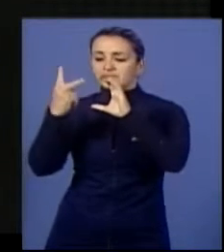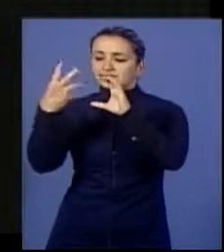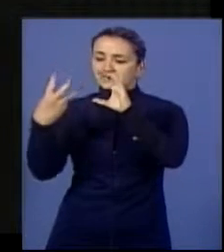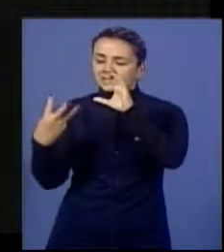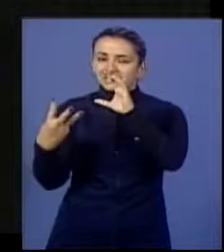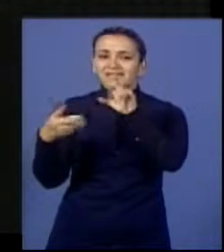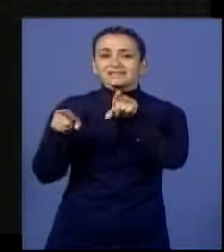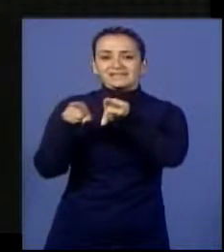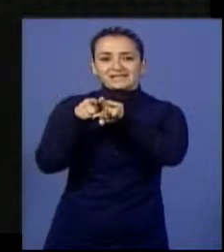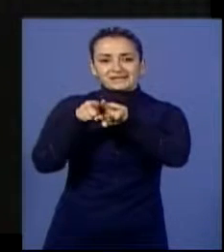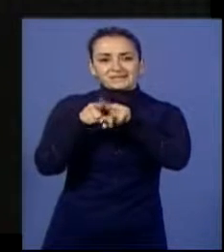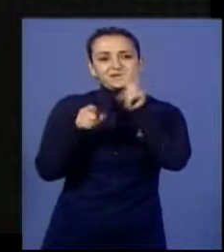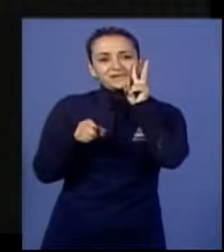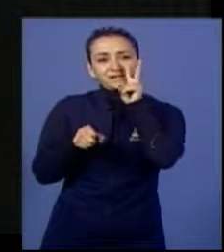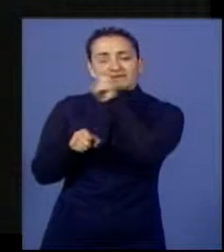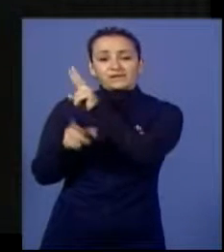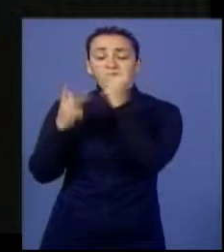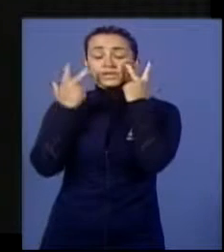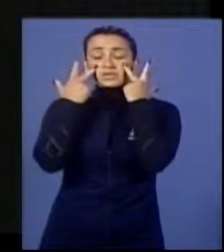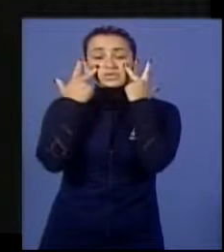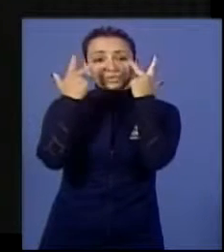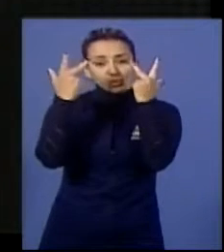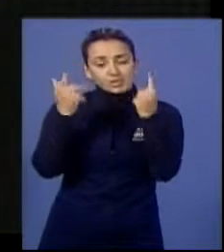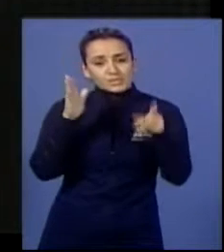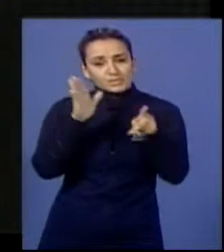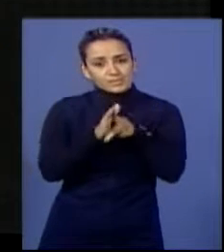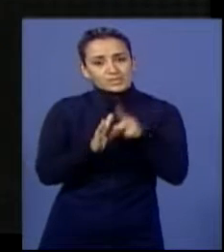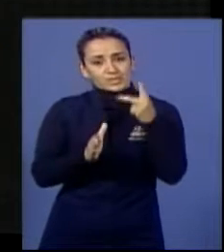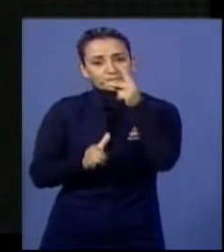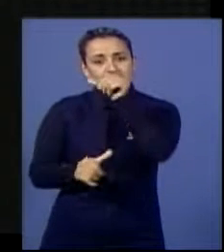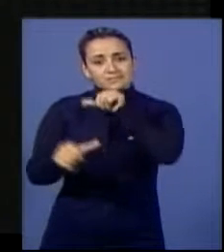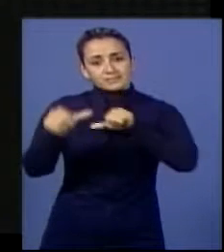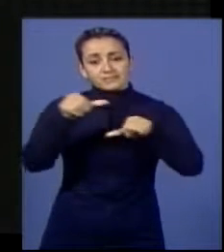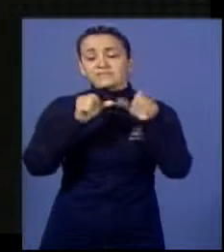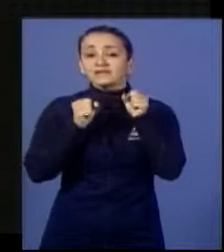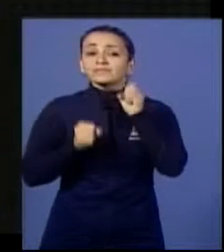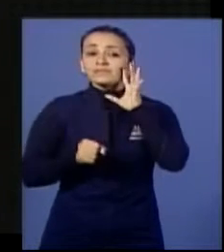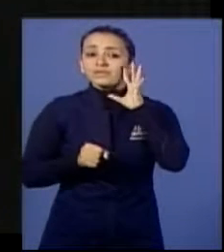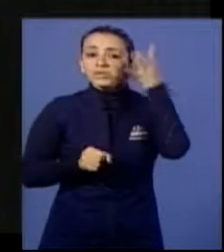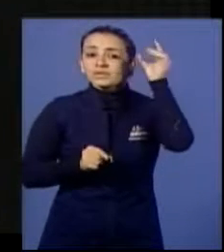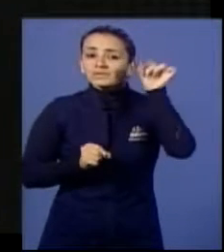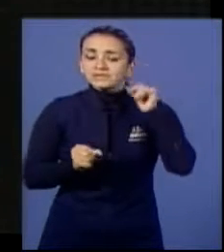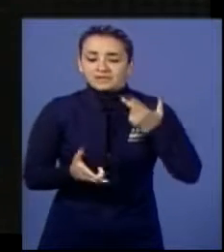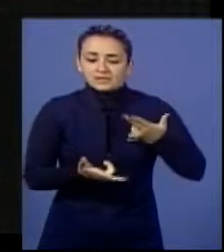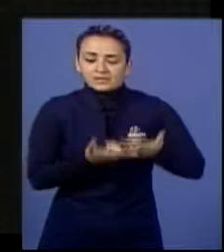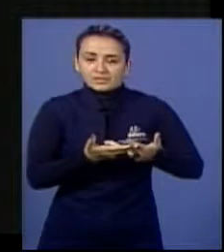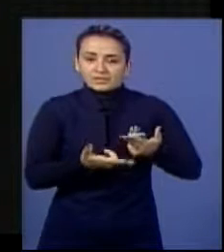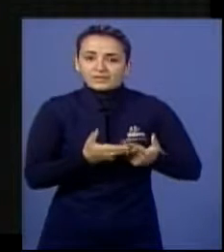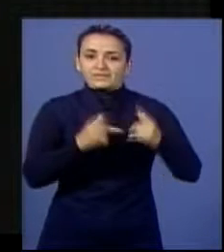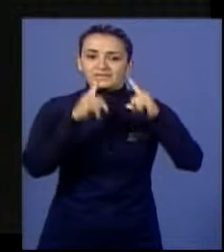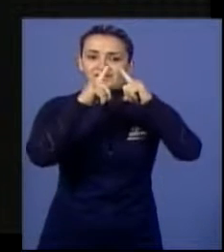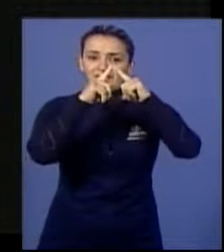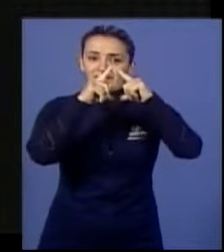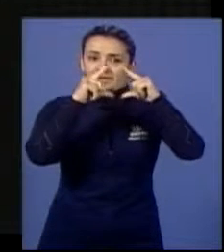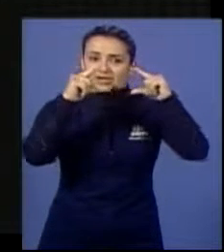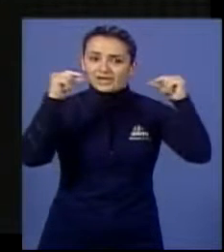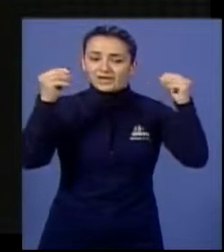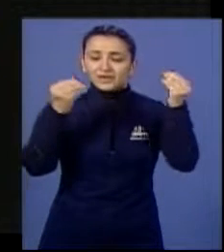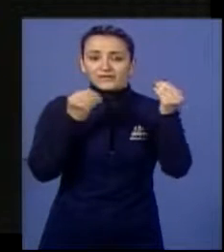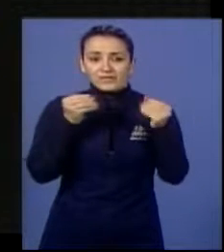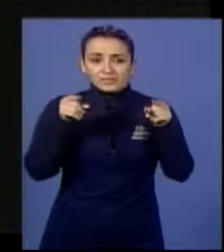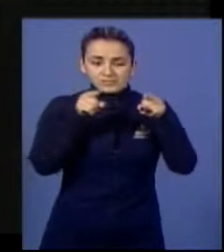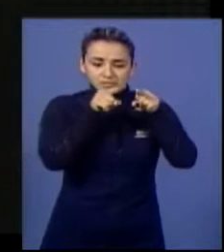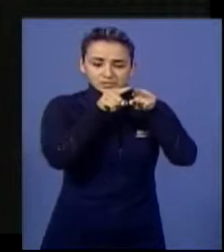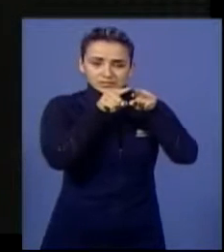hidrogênios. Então, a escrita normal é essa. Pode acontecer dele fazer uso da fórmula em linha